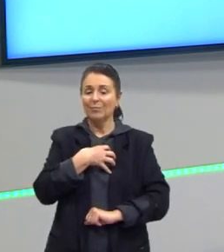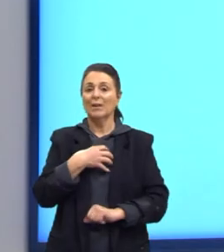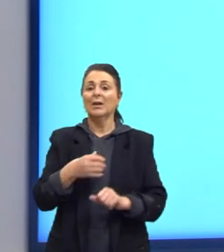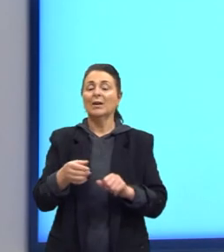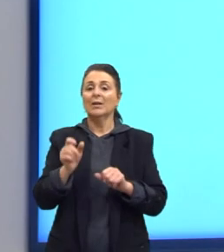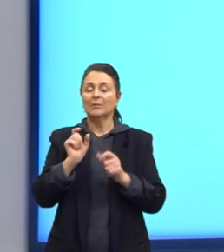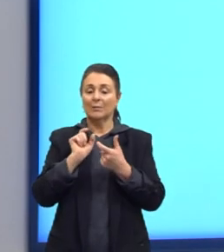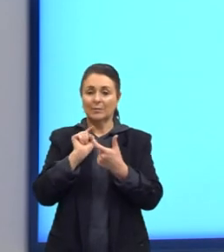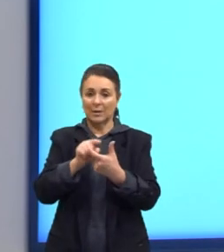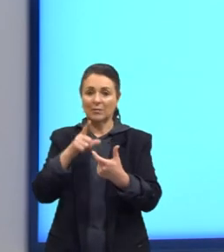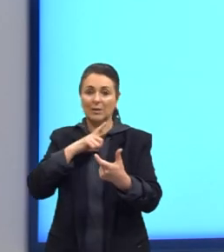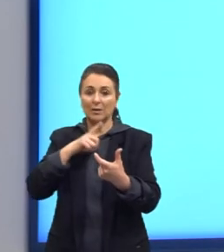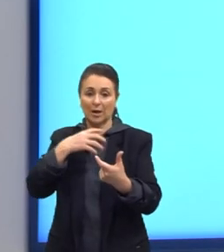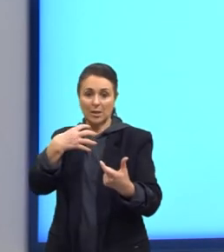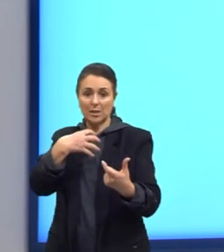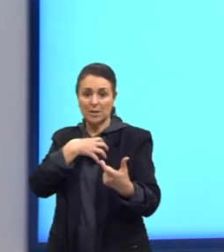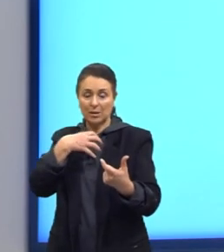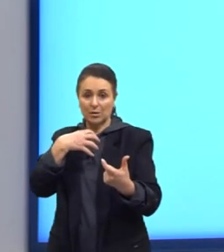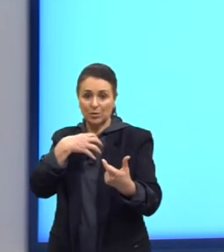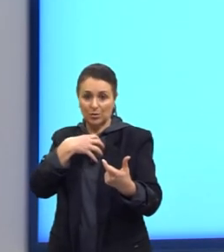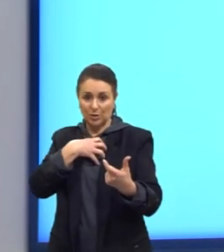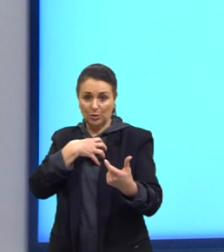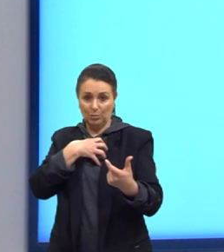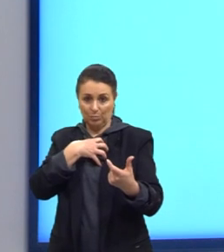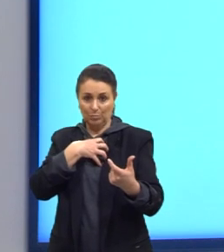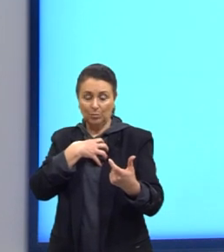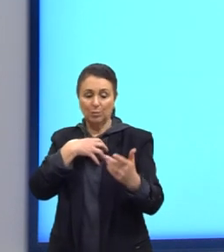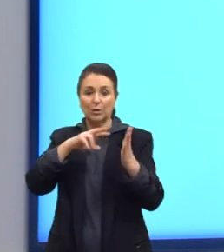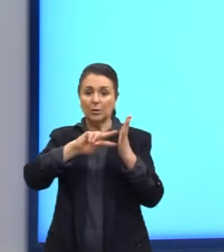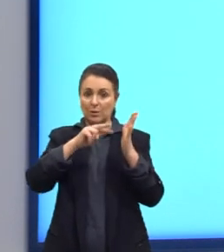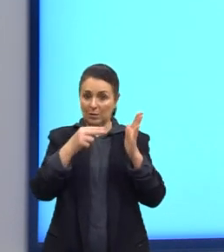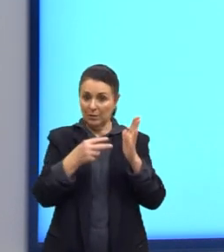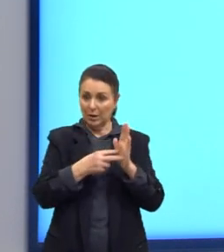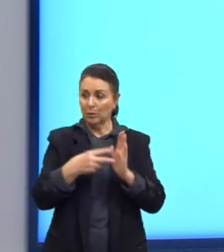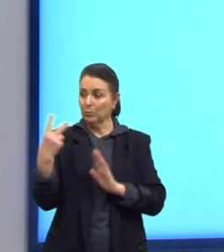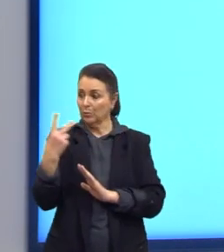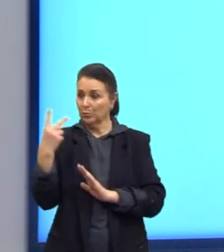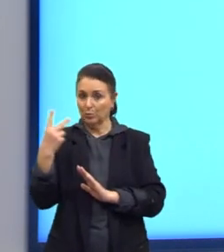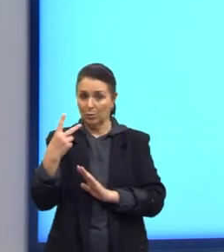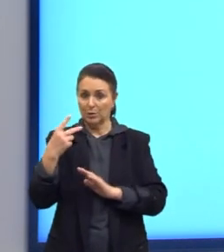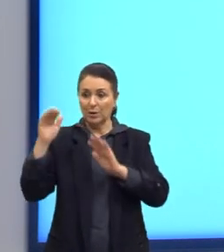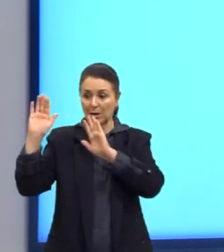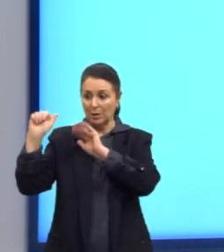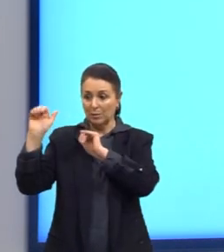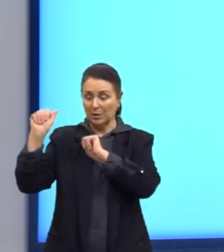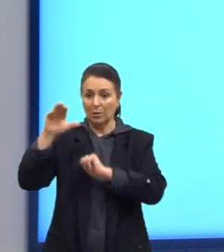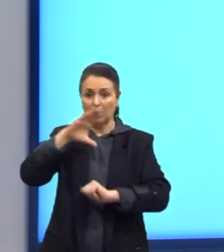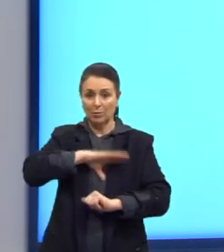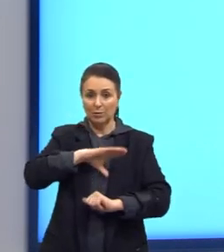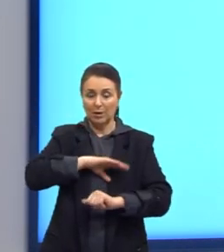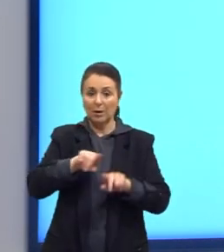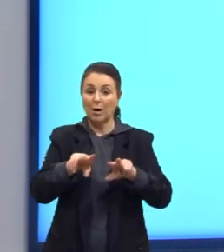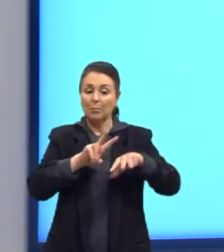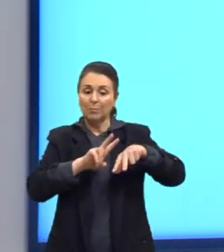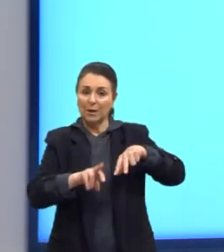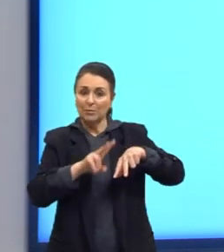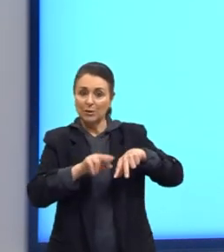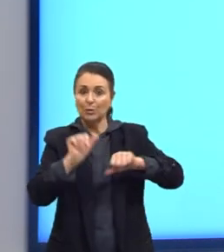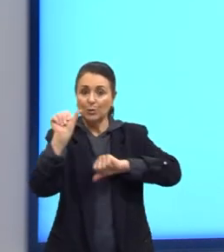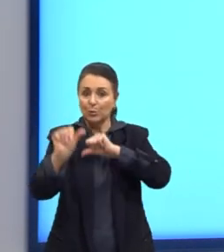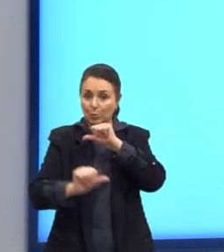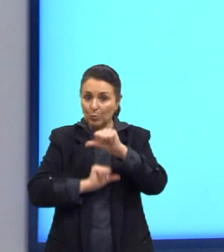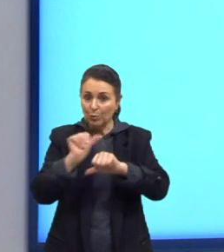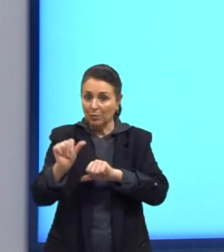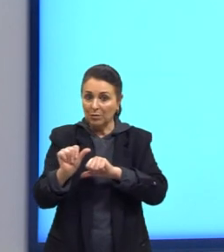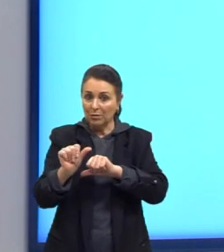todo remédio são palavras que possuem o mesmo significado nos dois idiomas em espanhol em português porém seu gênero muda